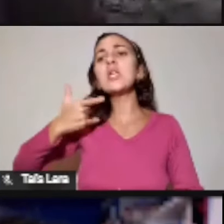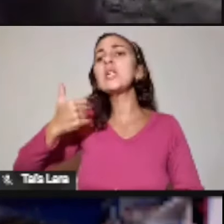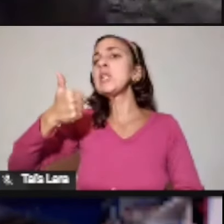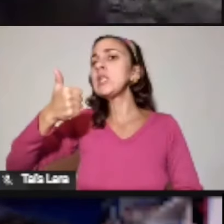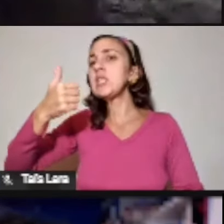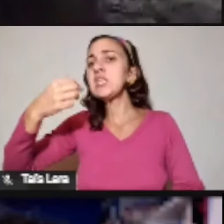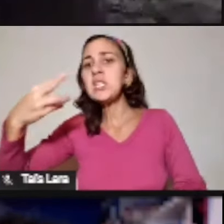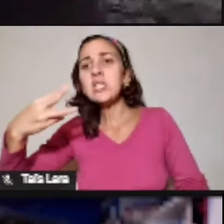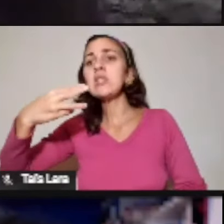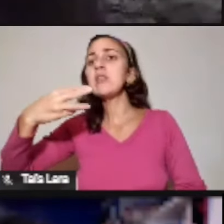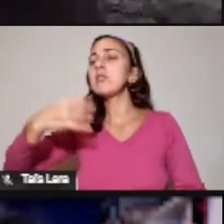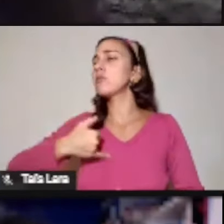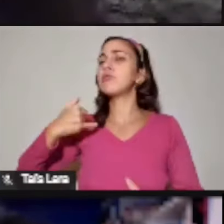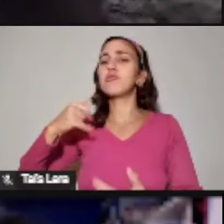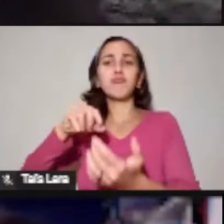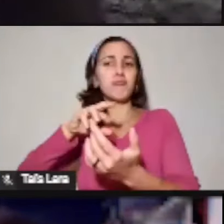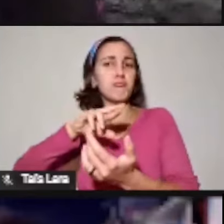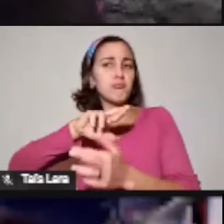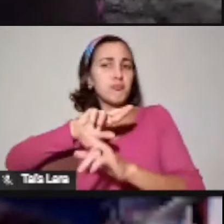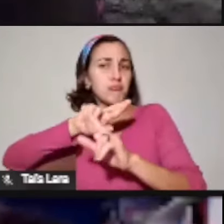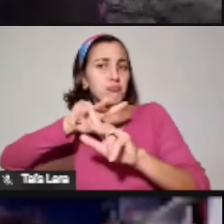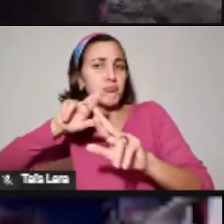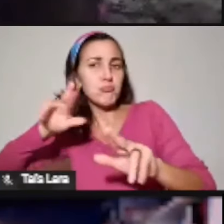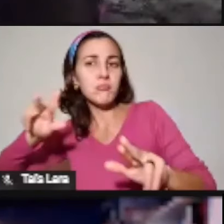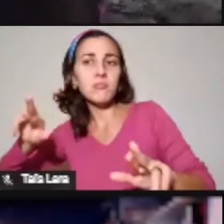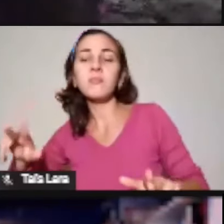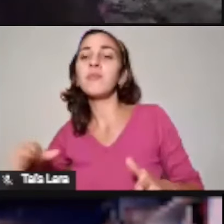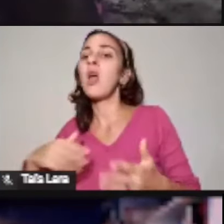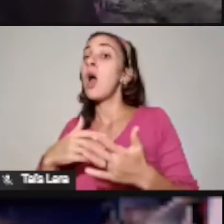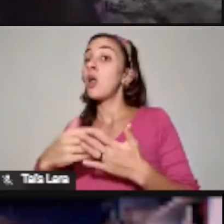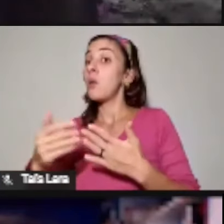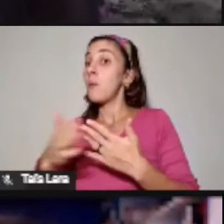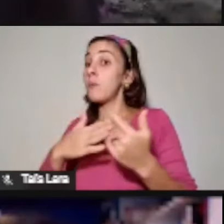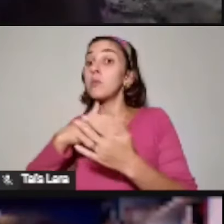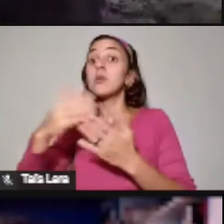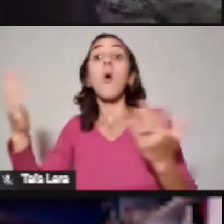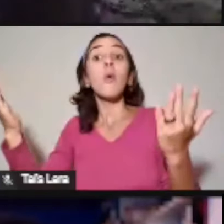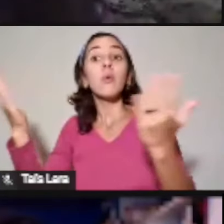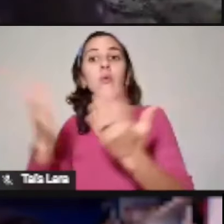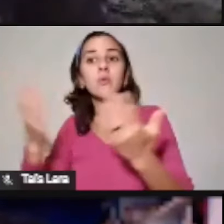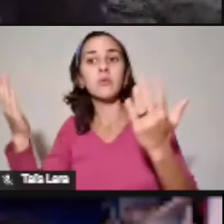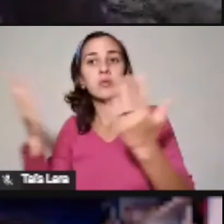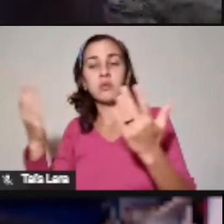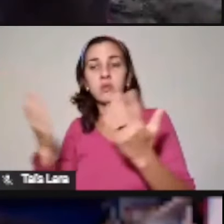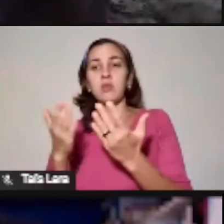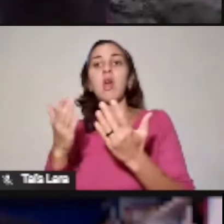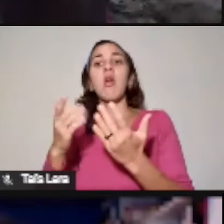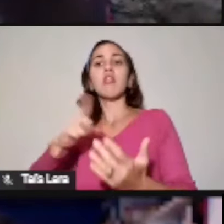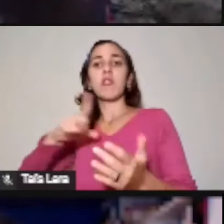está falando do hoje, tá? E claro que Fafá pontuou muito bem que uma educação violenta,